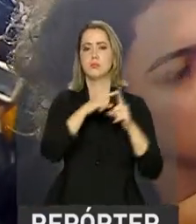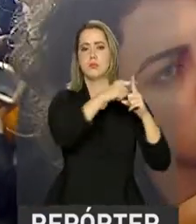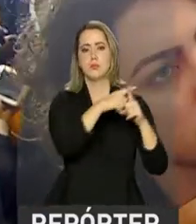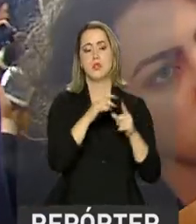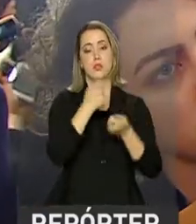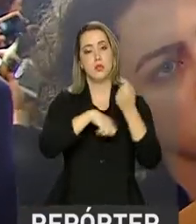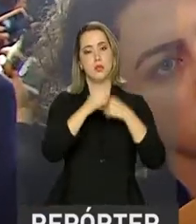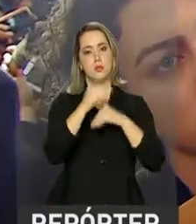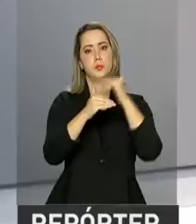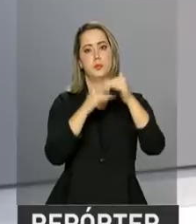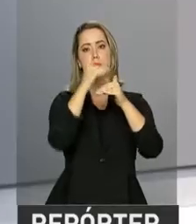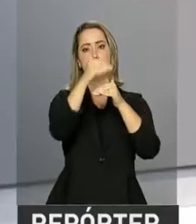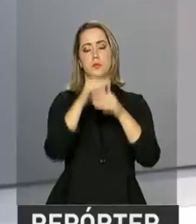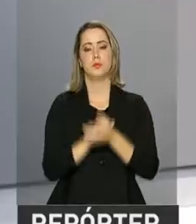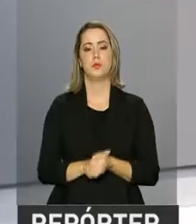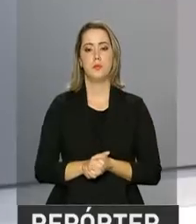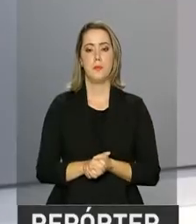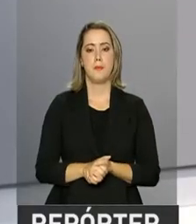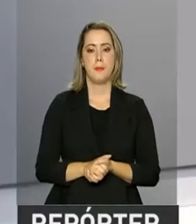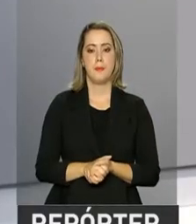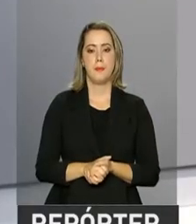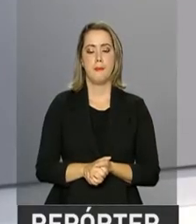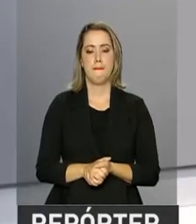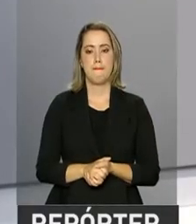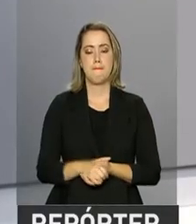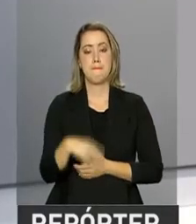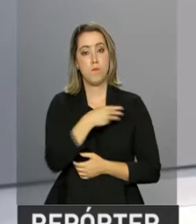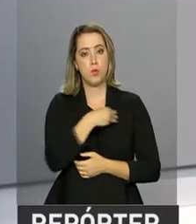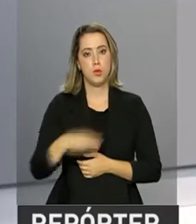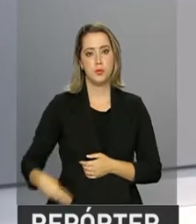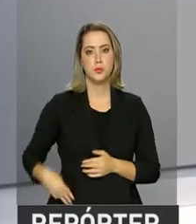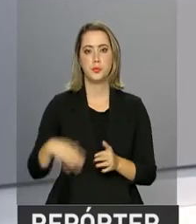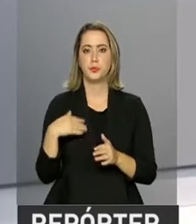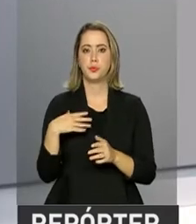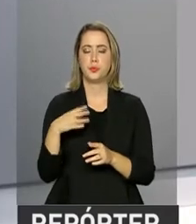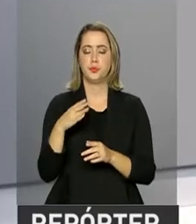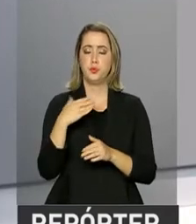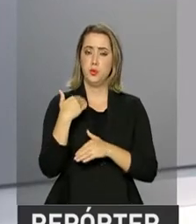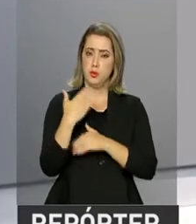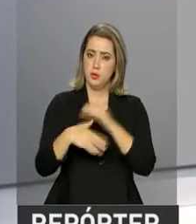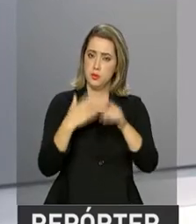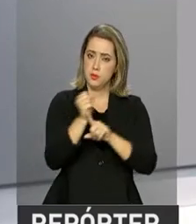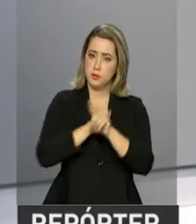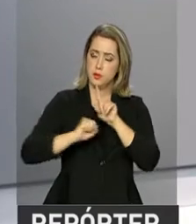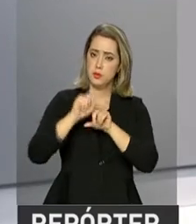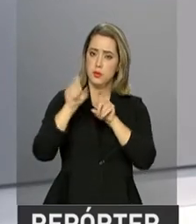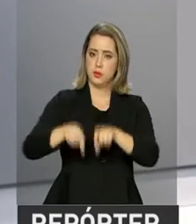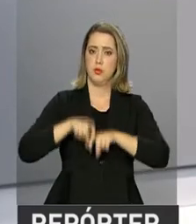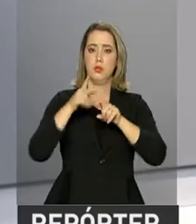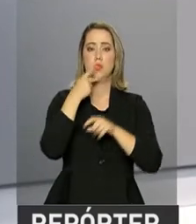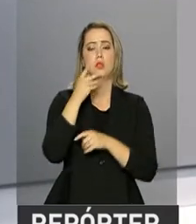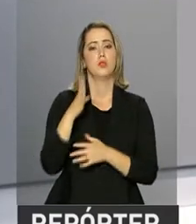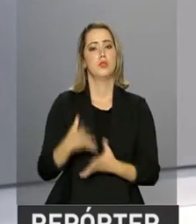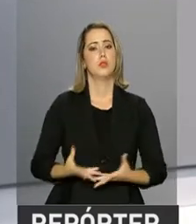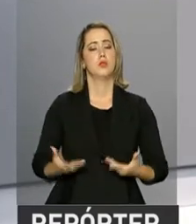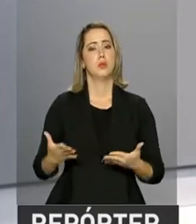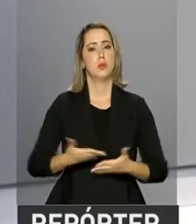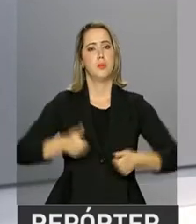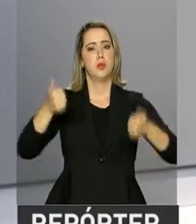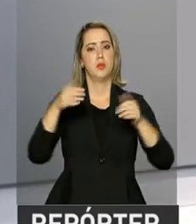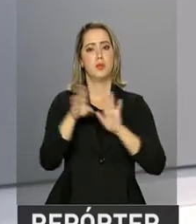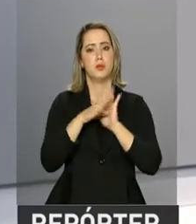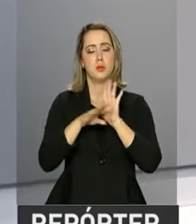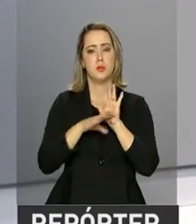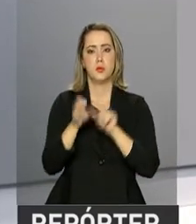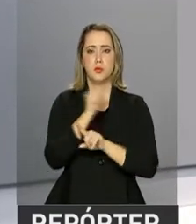economia voltando a crescer. O ministro do Desenvolvimento Social e Agrário falou sobre a valorização dos programas